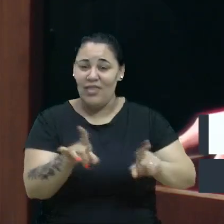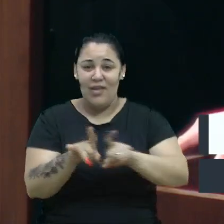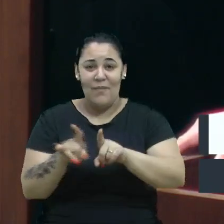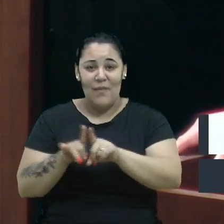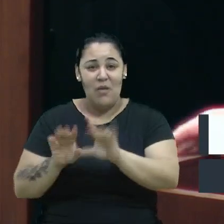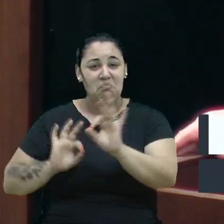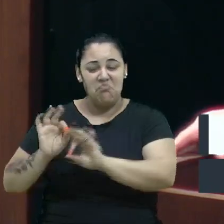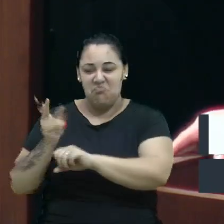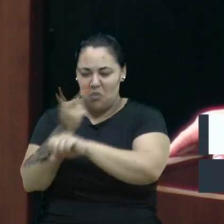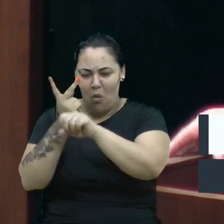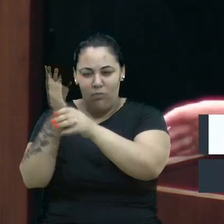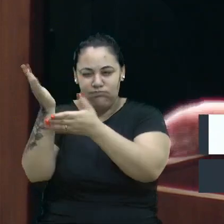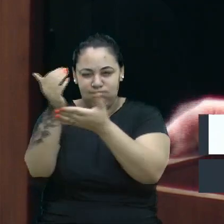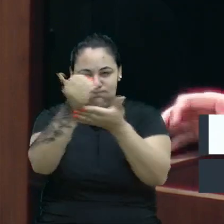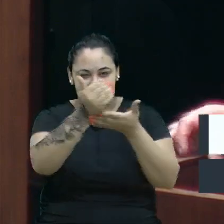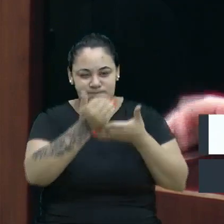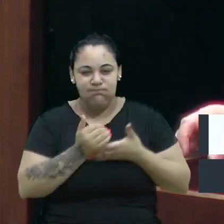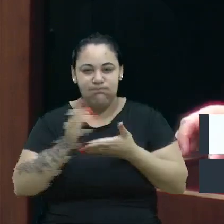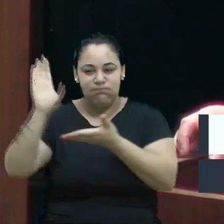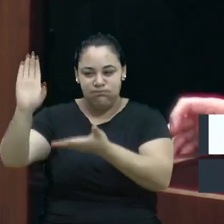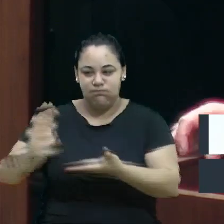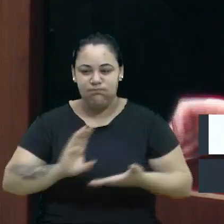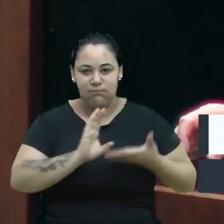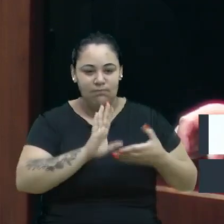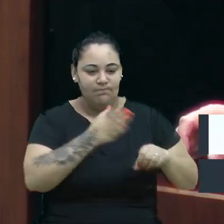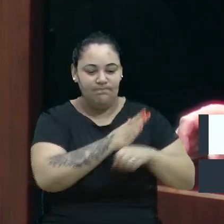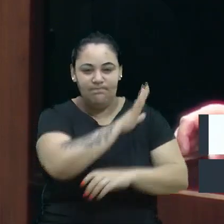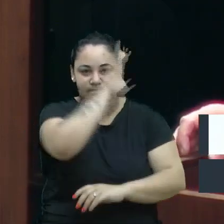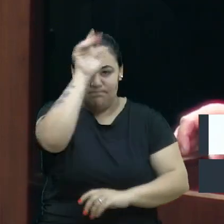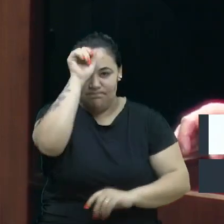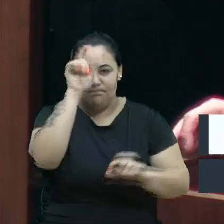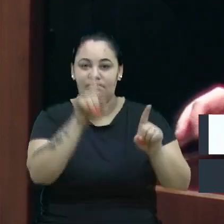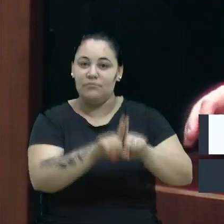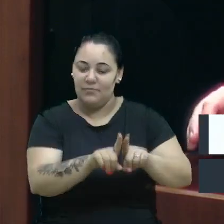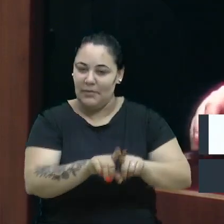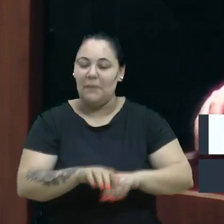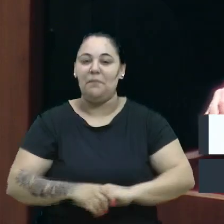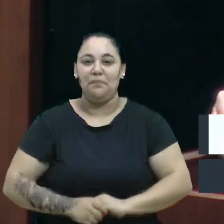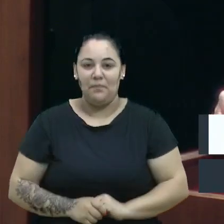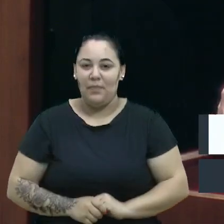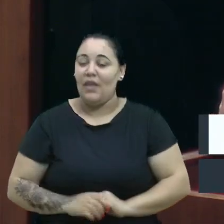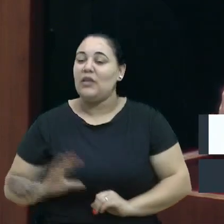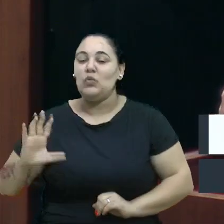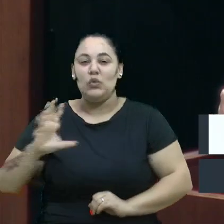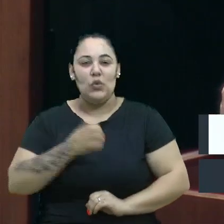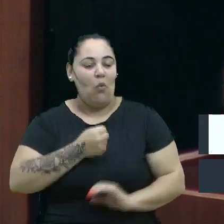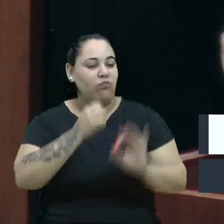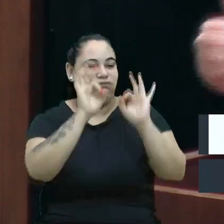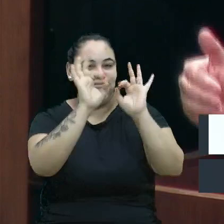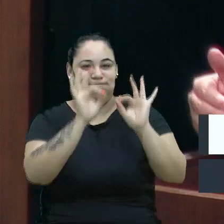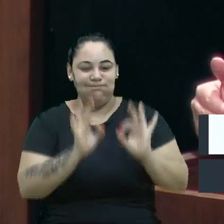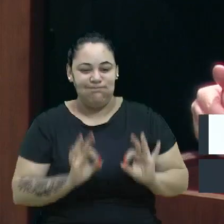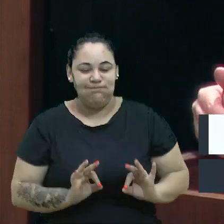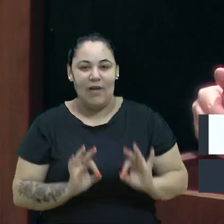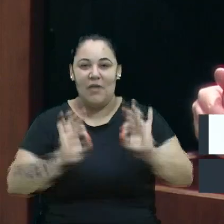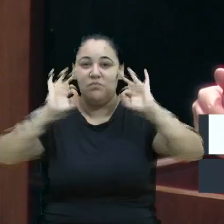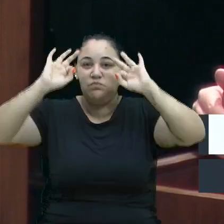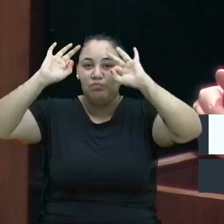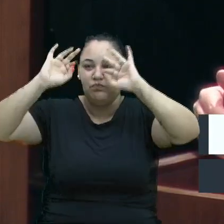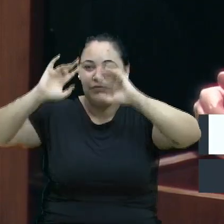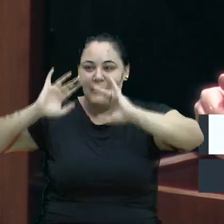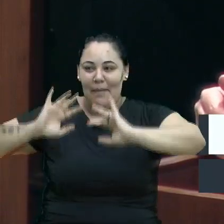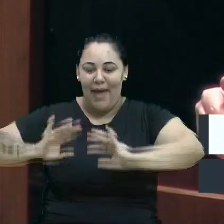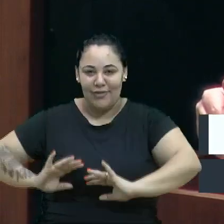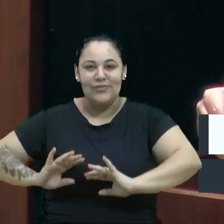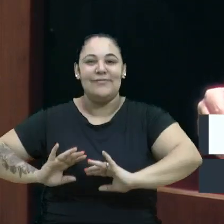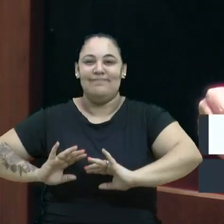recursos para intervenções no município. Né, então, todas essas questões climáticas que estão